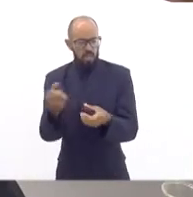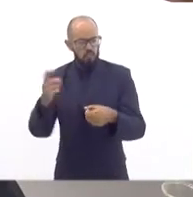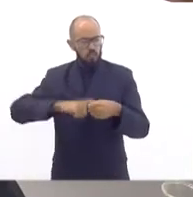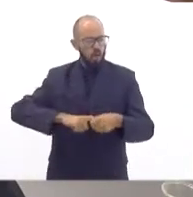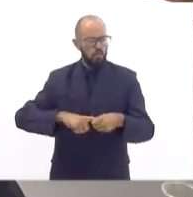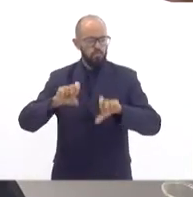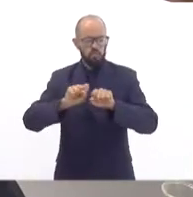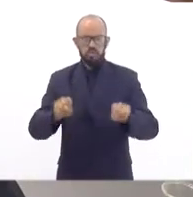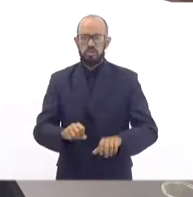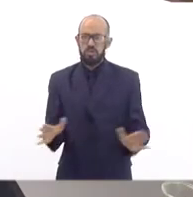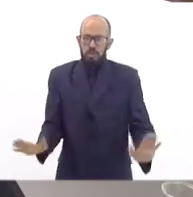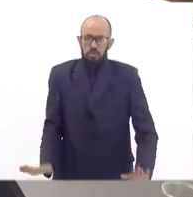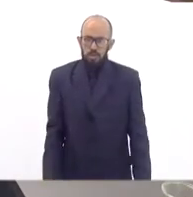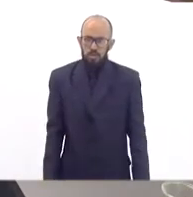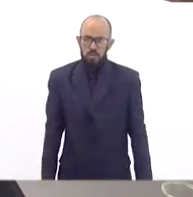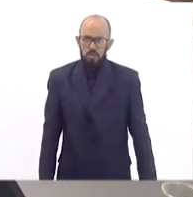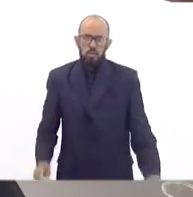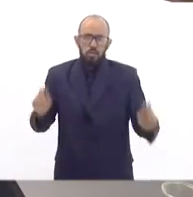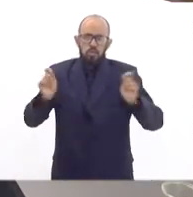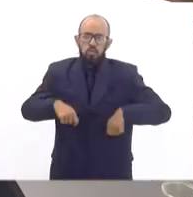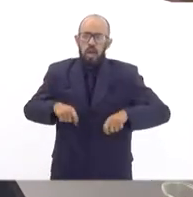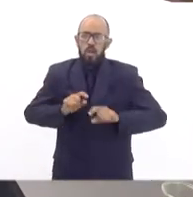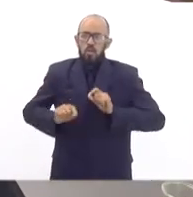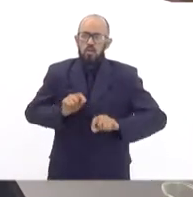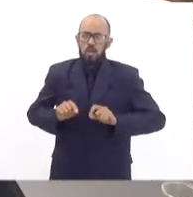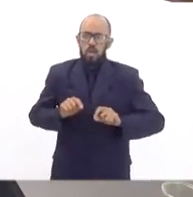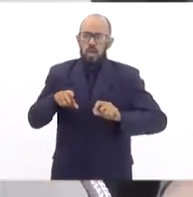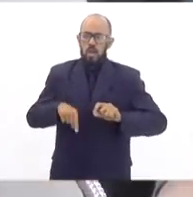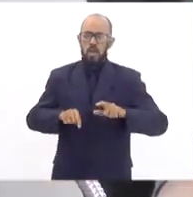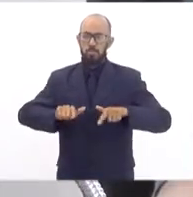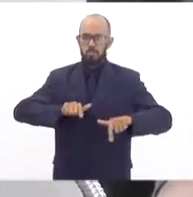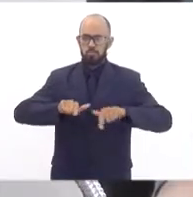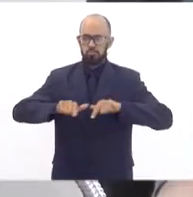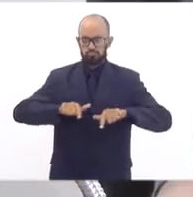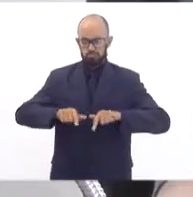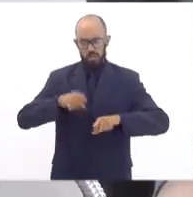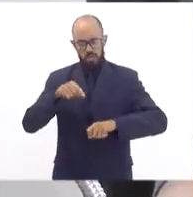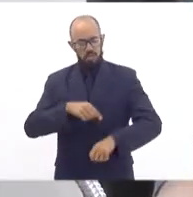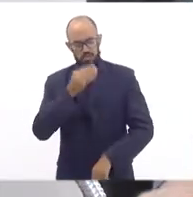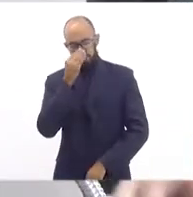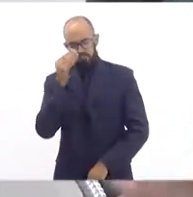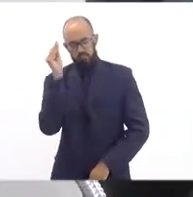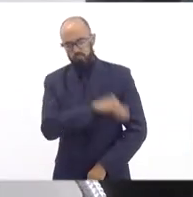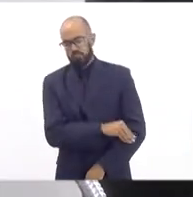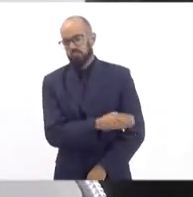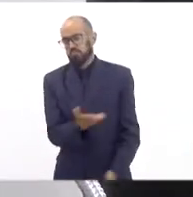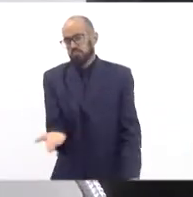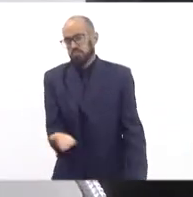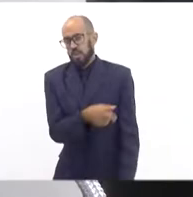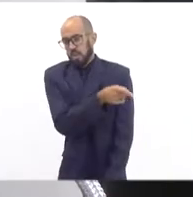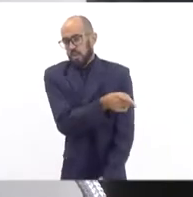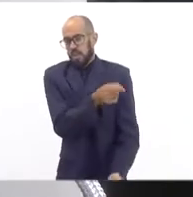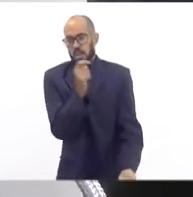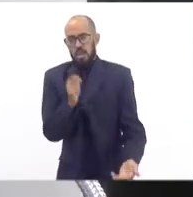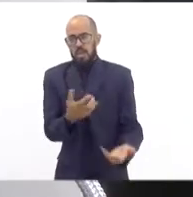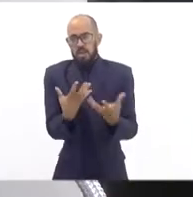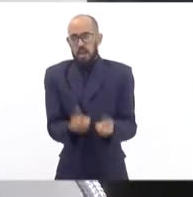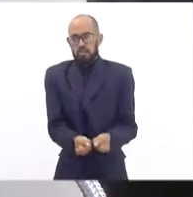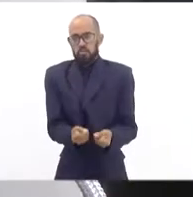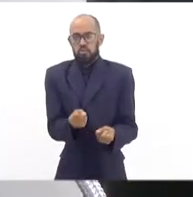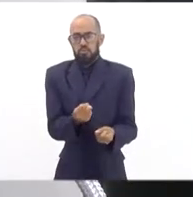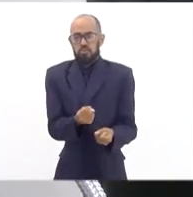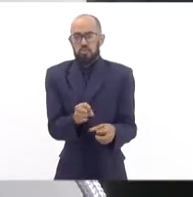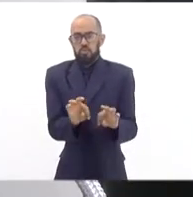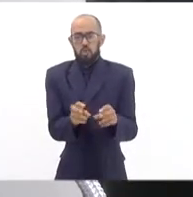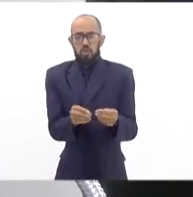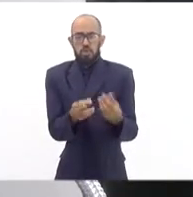pode é o trabalhador ficar sempre servindo, né? Do boi de piranha, bota lá o trabalhador para pagar o pato. Nós não aguentamos mais isso.